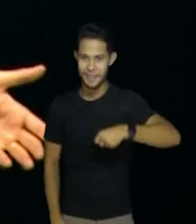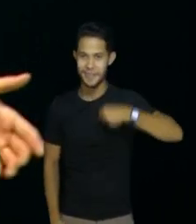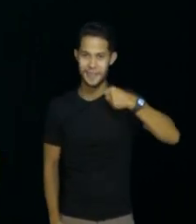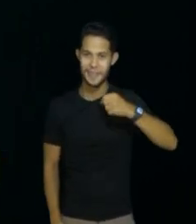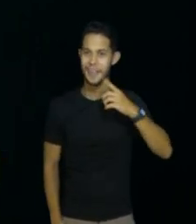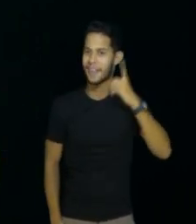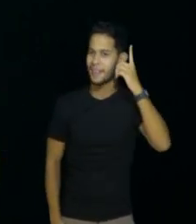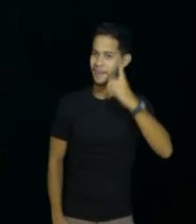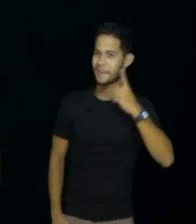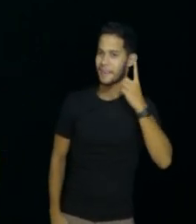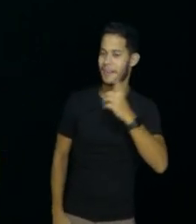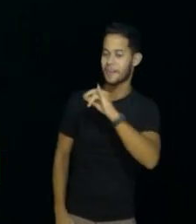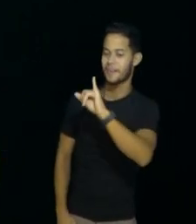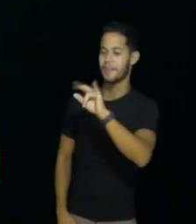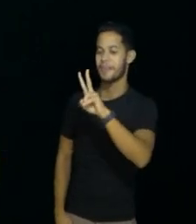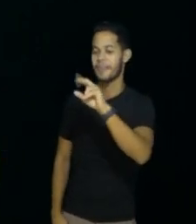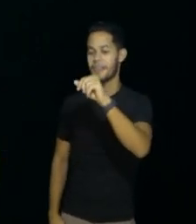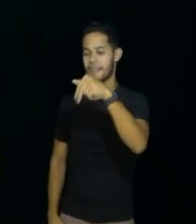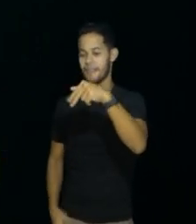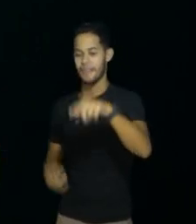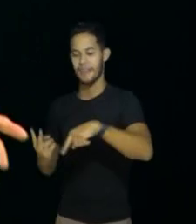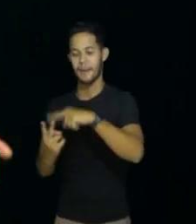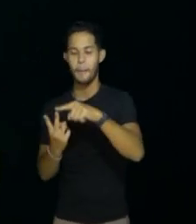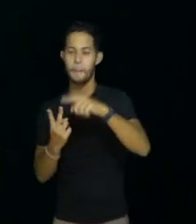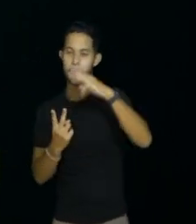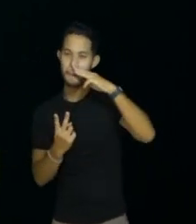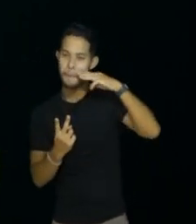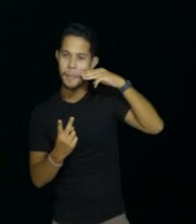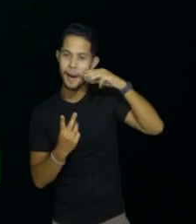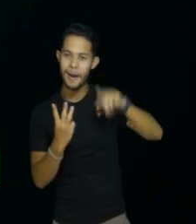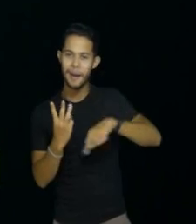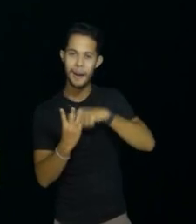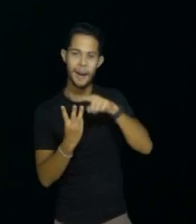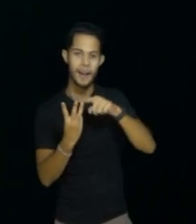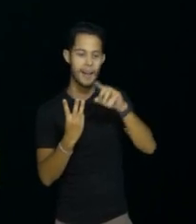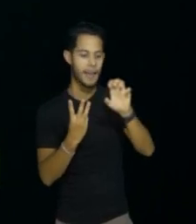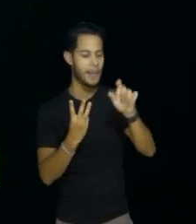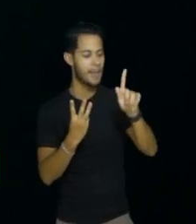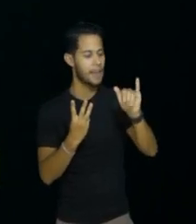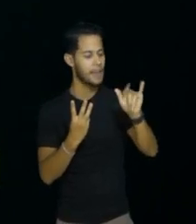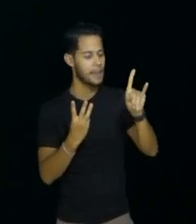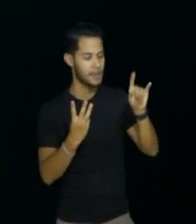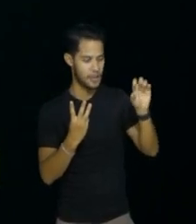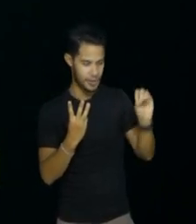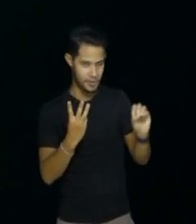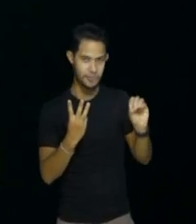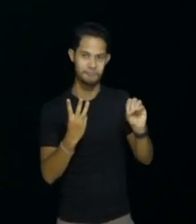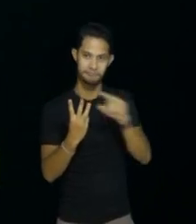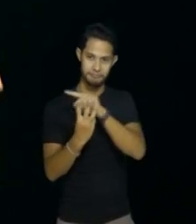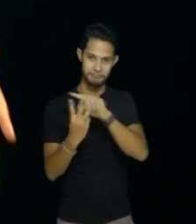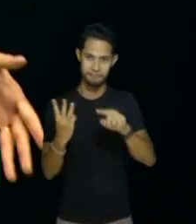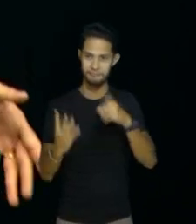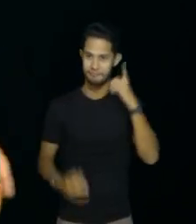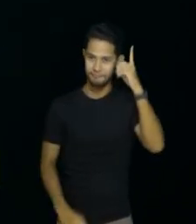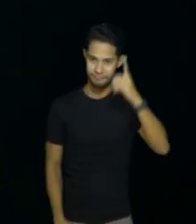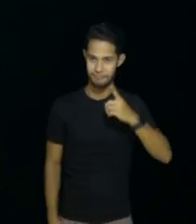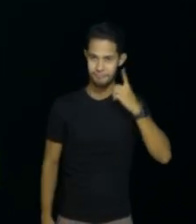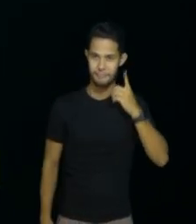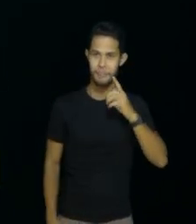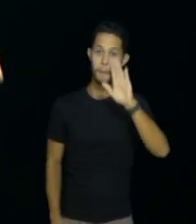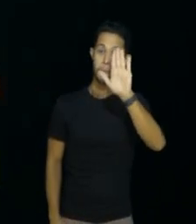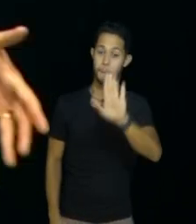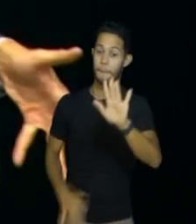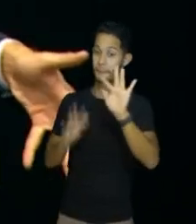Nats, deputado Marcos da Rosa, deputado Egídio, a todos os nossos deputados aqui. E a família Mendes está aqui. Fundaram a